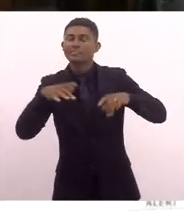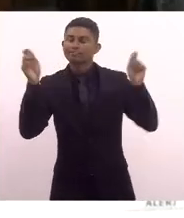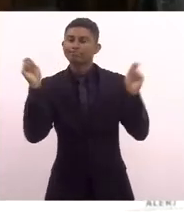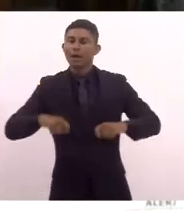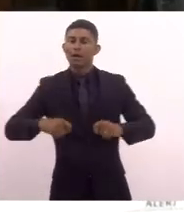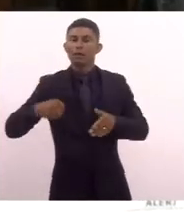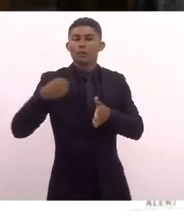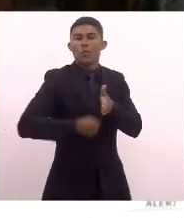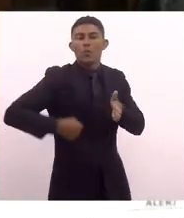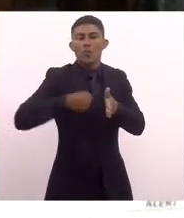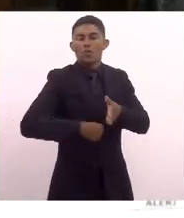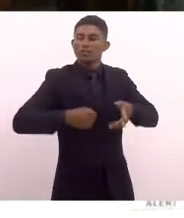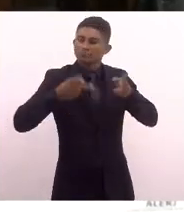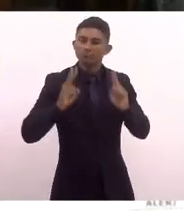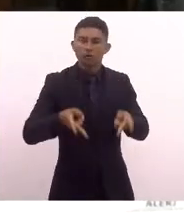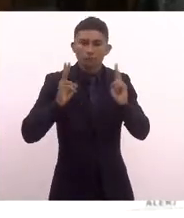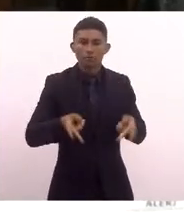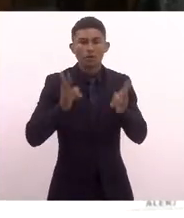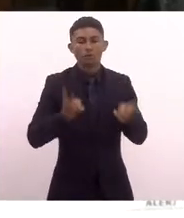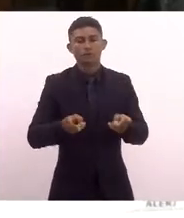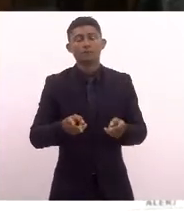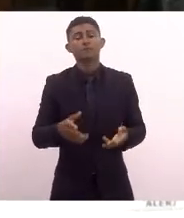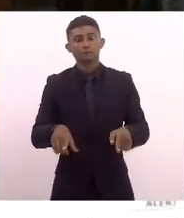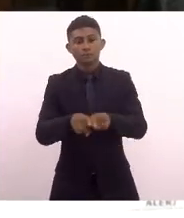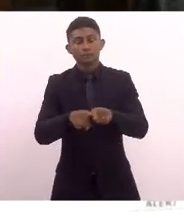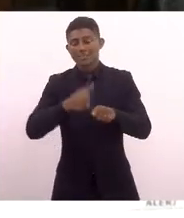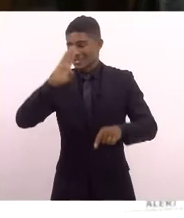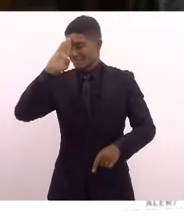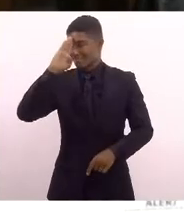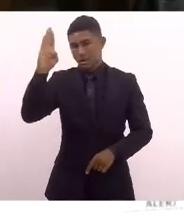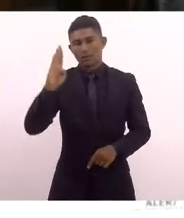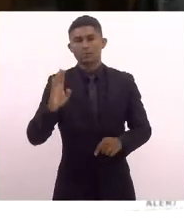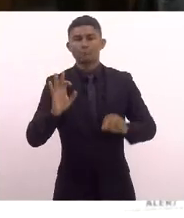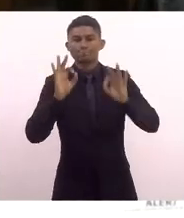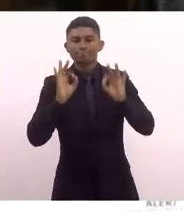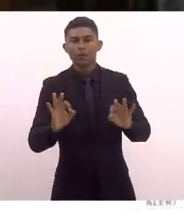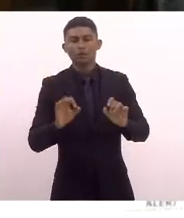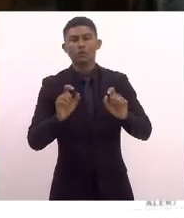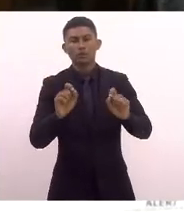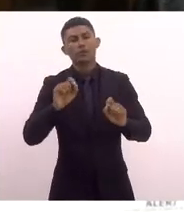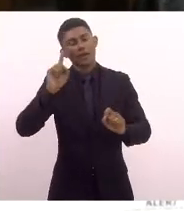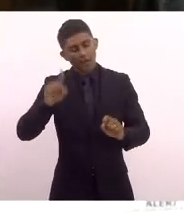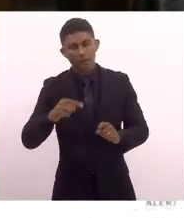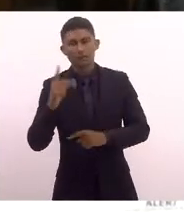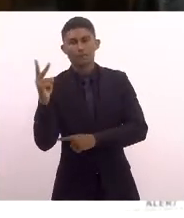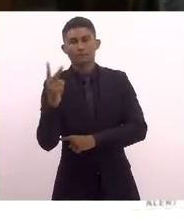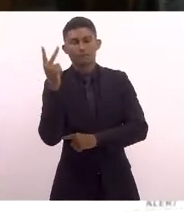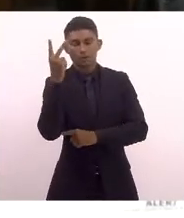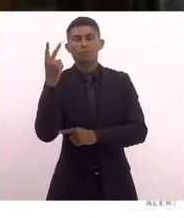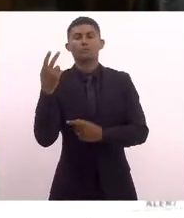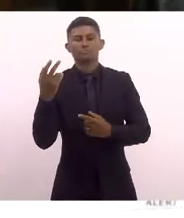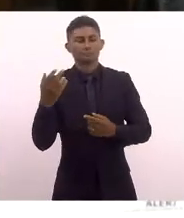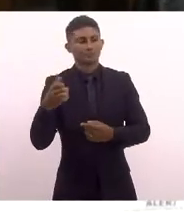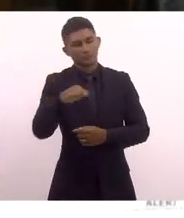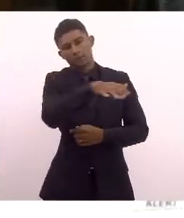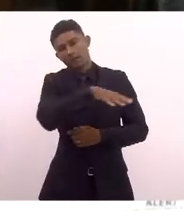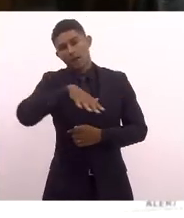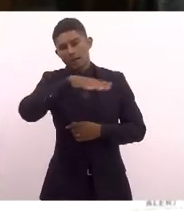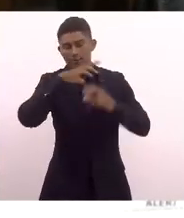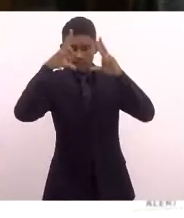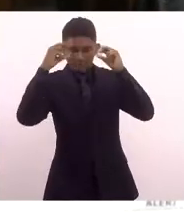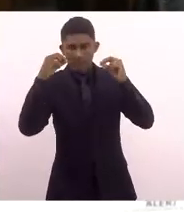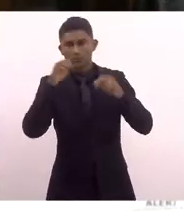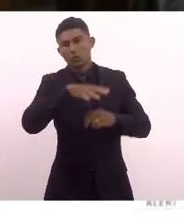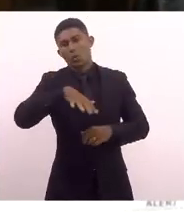em todos os momentos e, principalmente, garantir dignidade para a classe trabalhadora da enfermagem e para todos